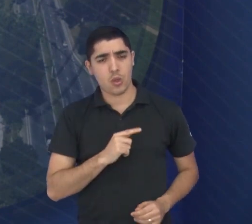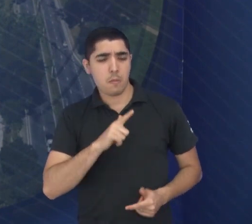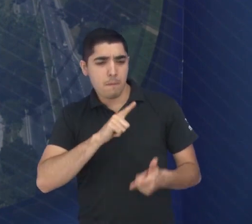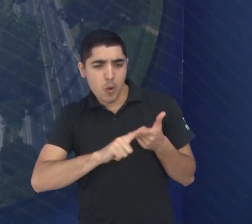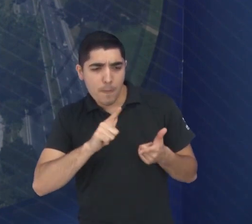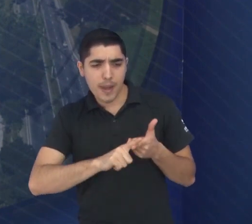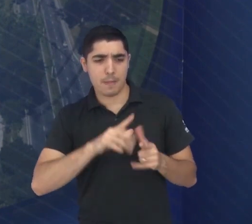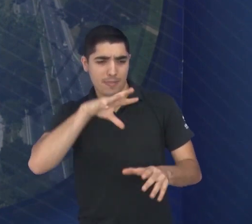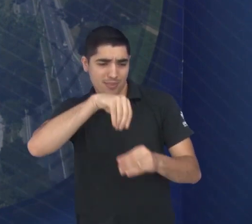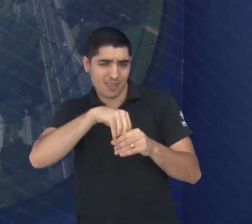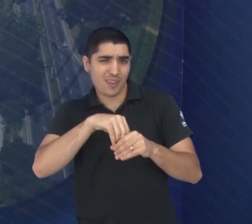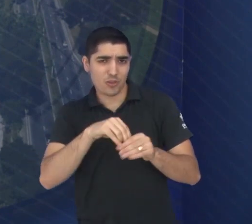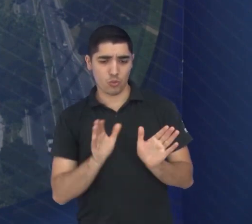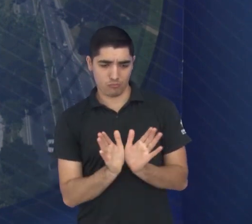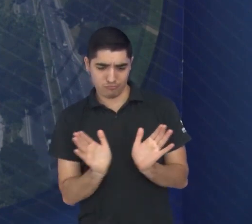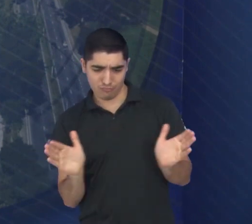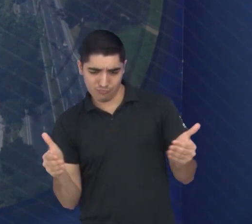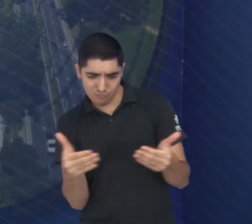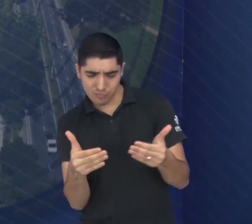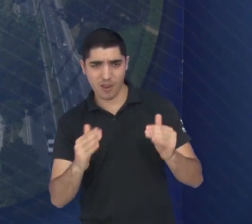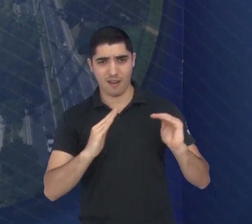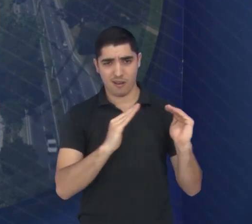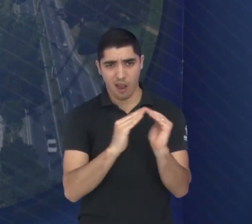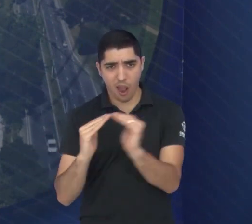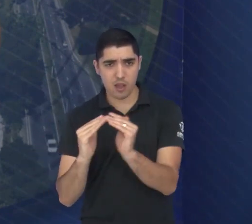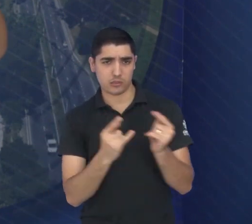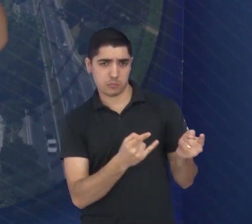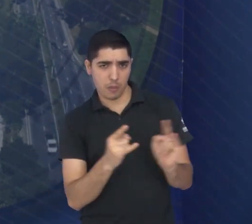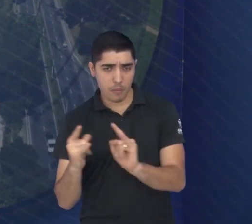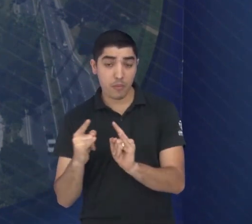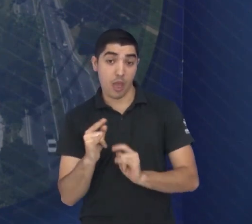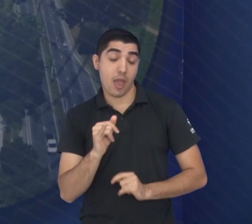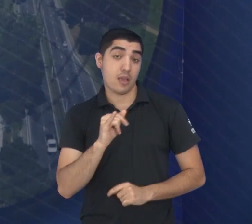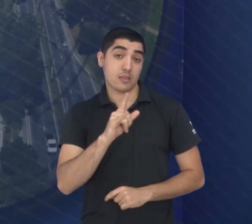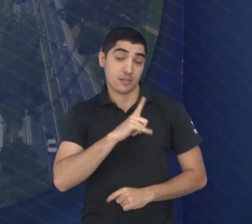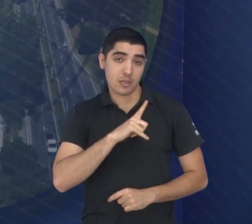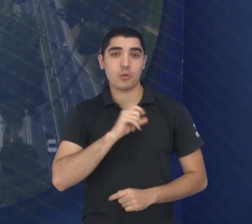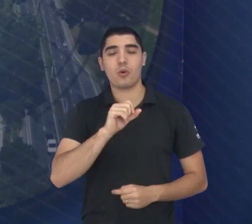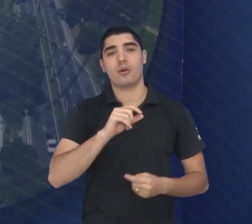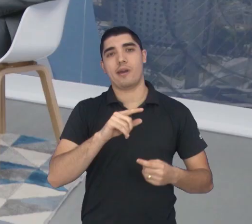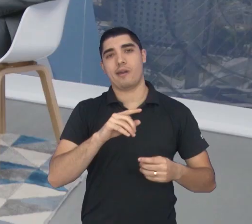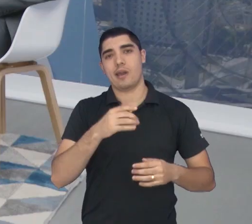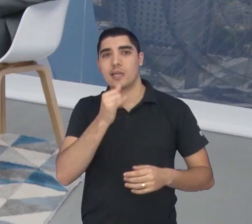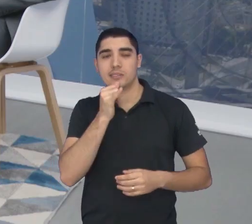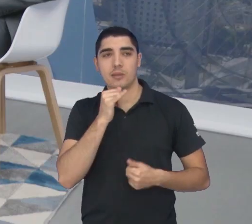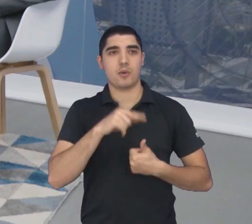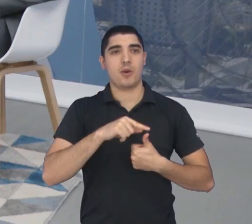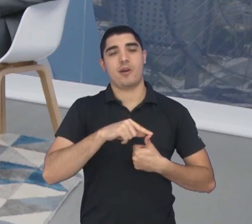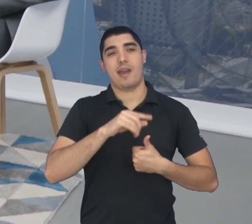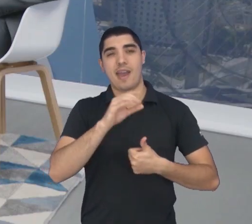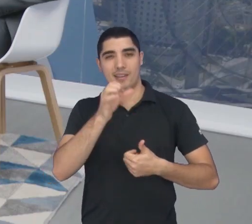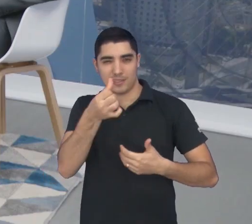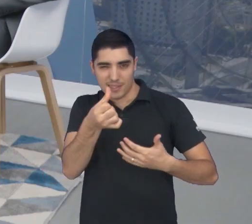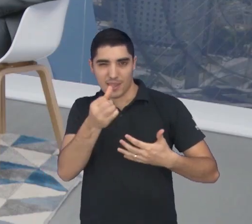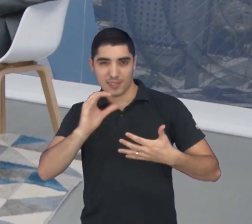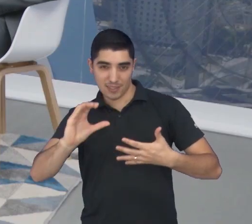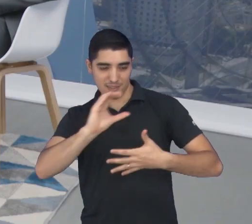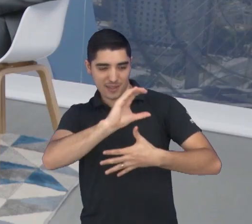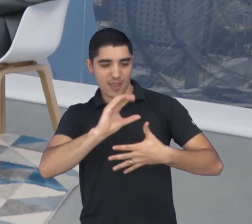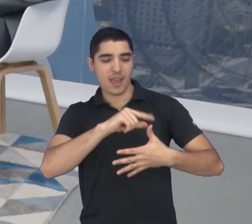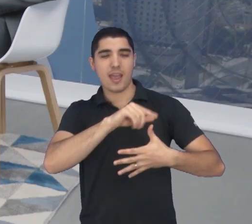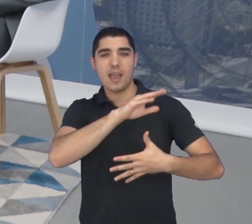condomínio, tem, né, o que a gente fala, os 6 Cs, né? Cães, criança,